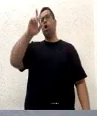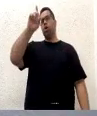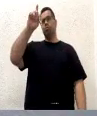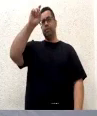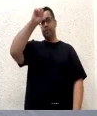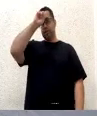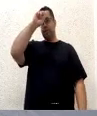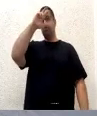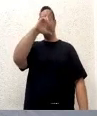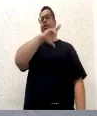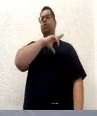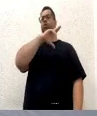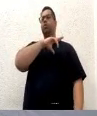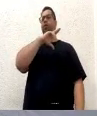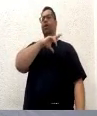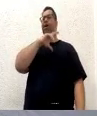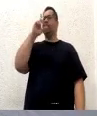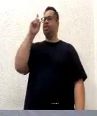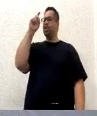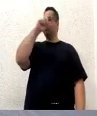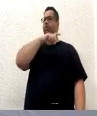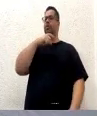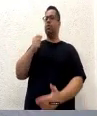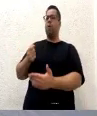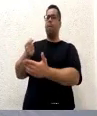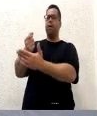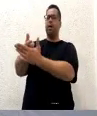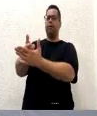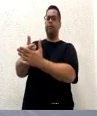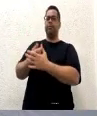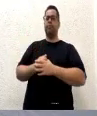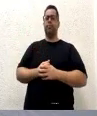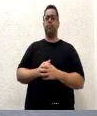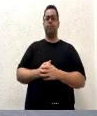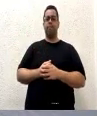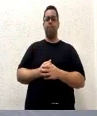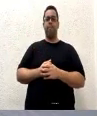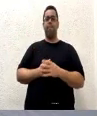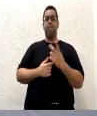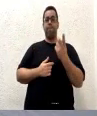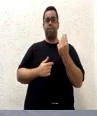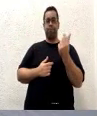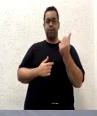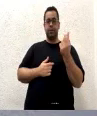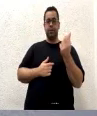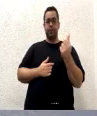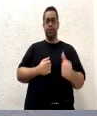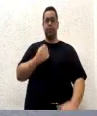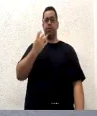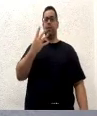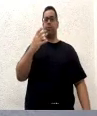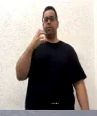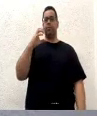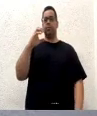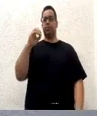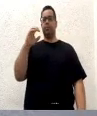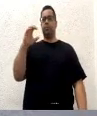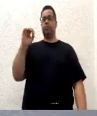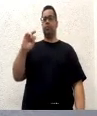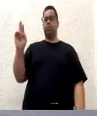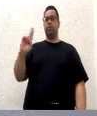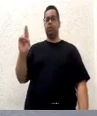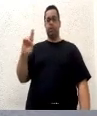com dificuldades de comprar vacina. Hoje, a vacina custa em torno de R$ 400 cada dose. Então,